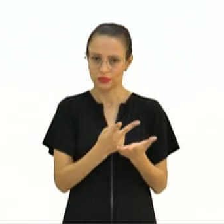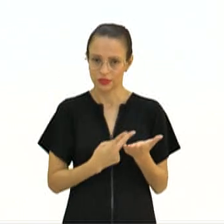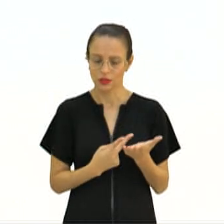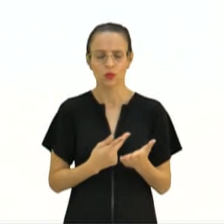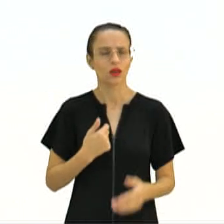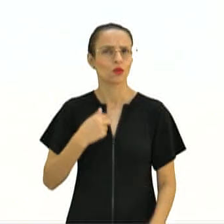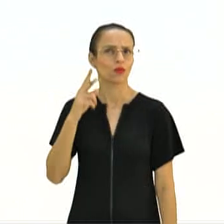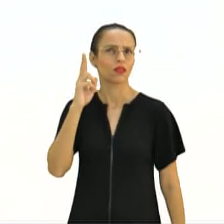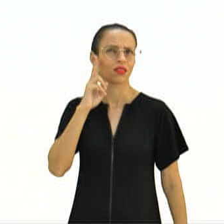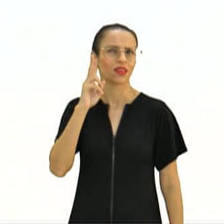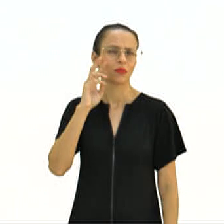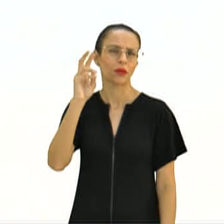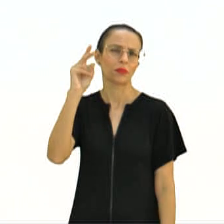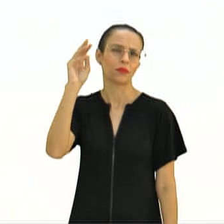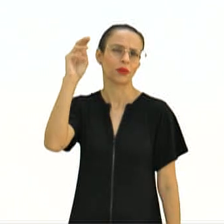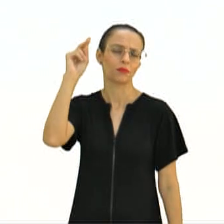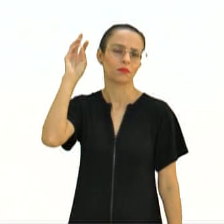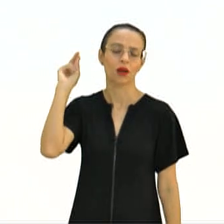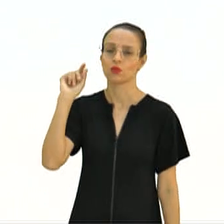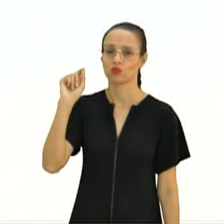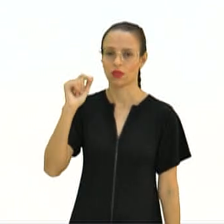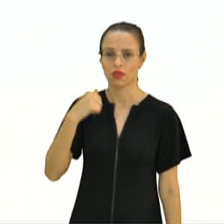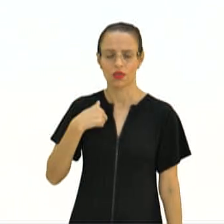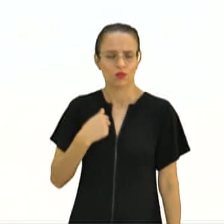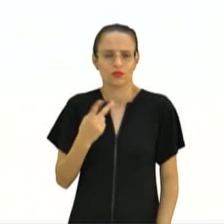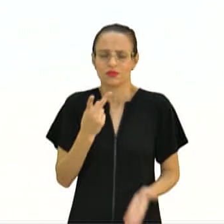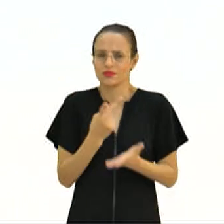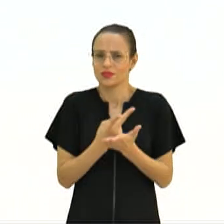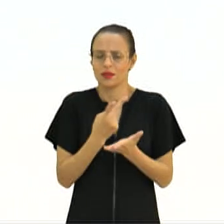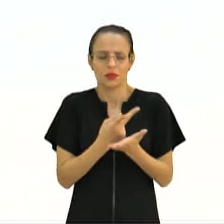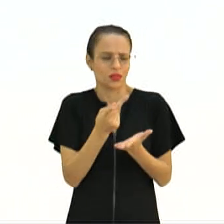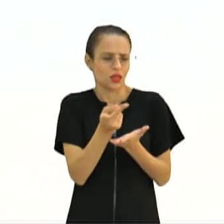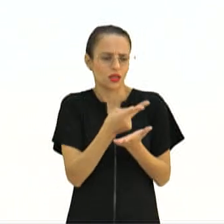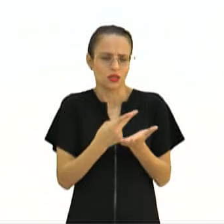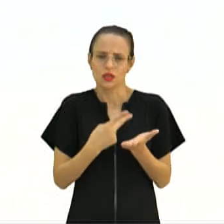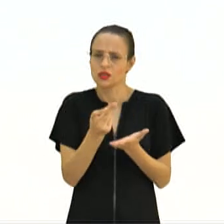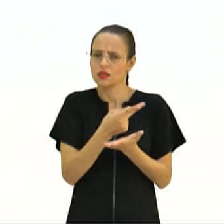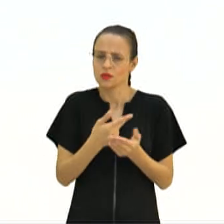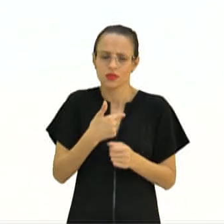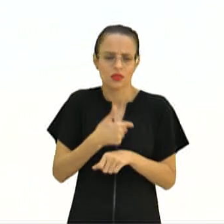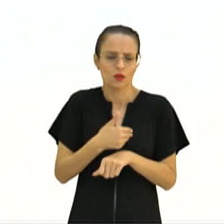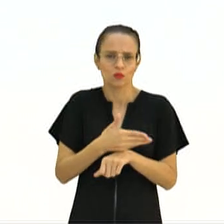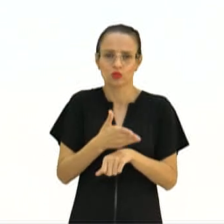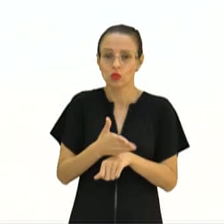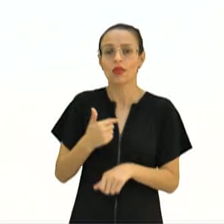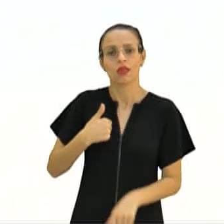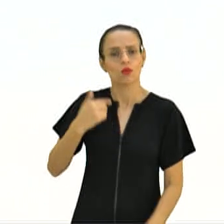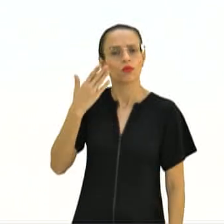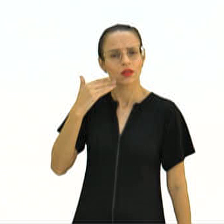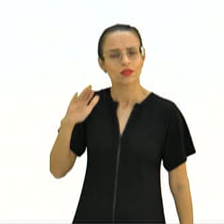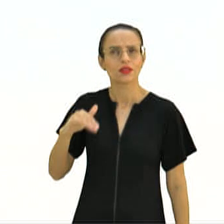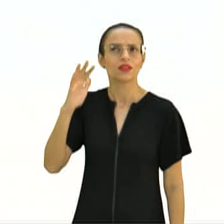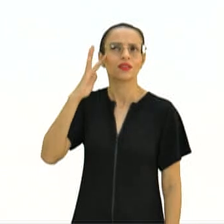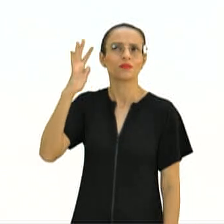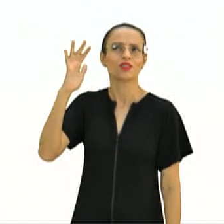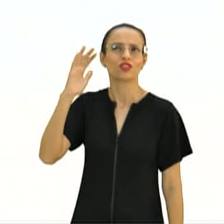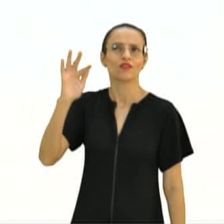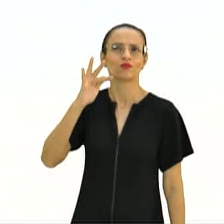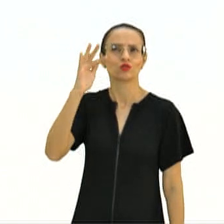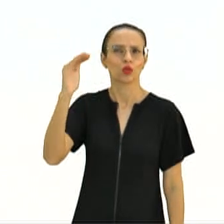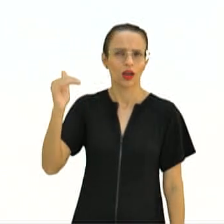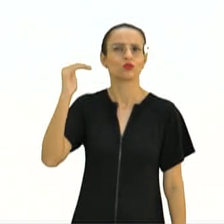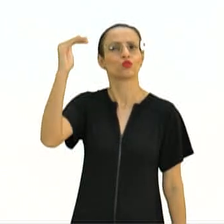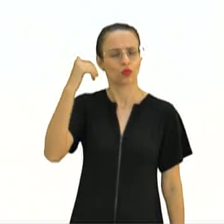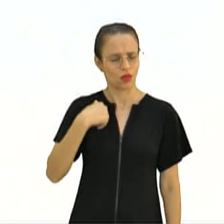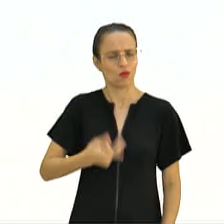minhas lembranças mais antigas, eu me vejo sempre desenhando. E ainda criança, imaginava que na vida adulta